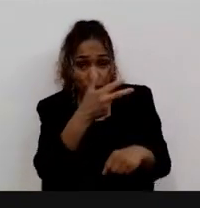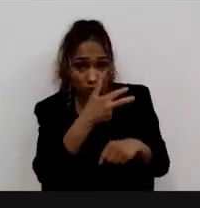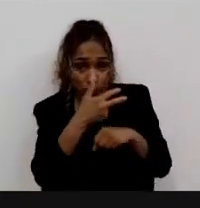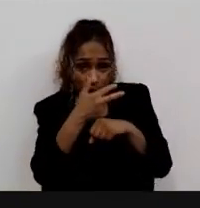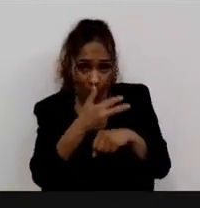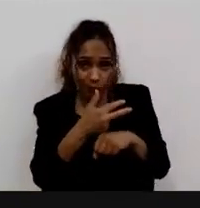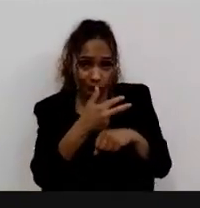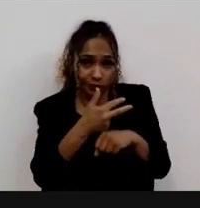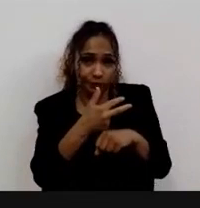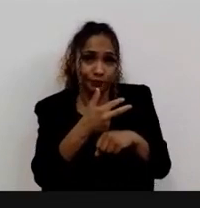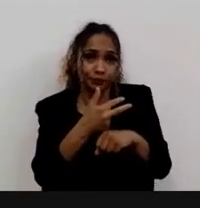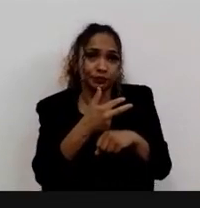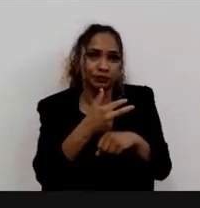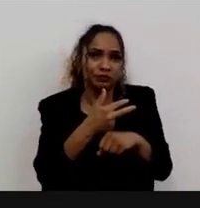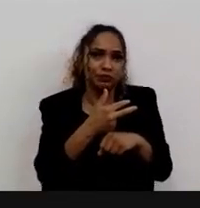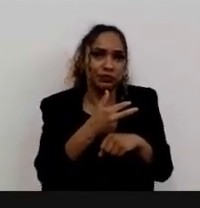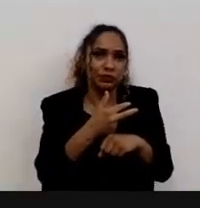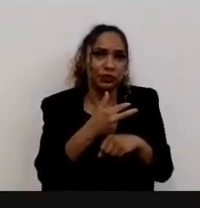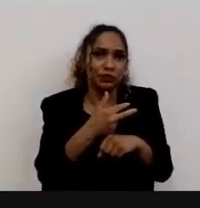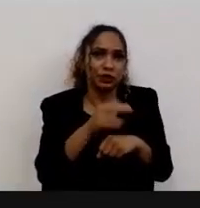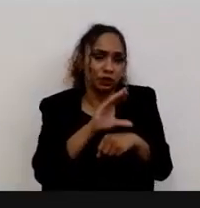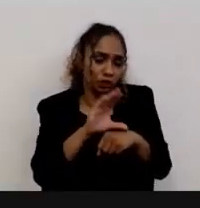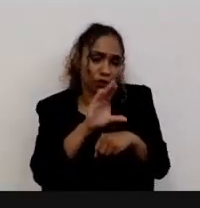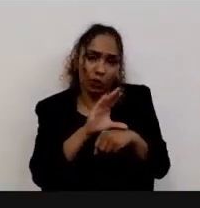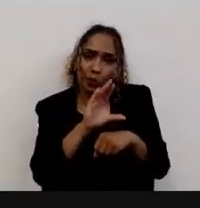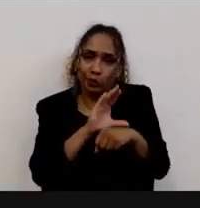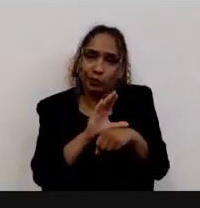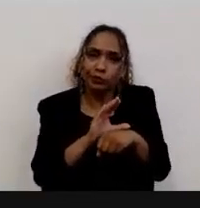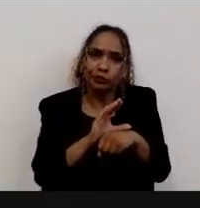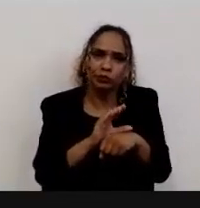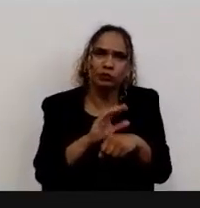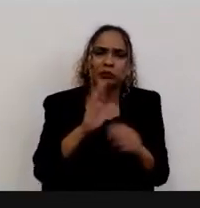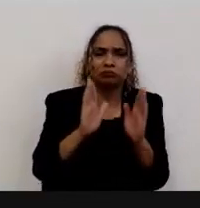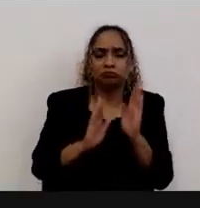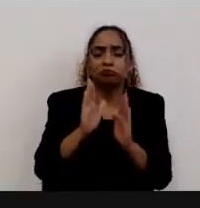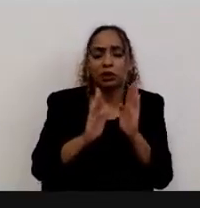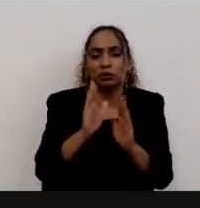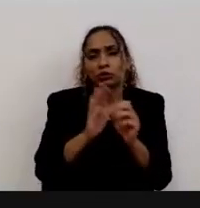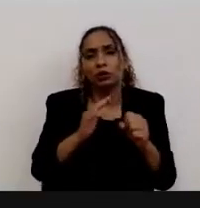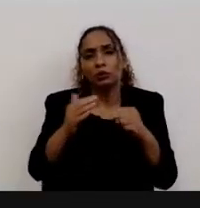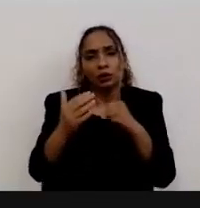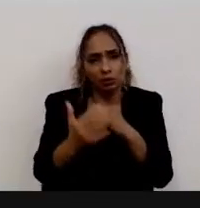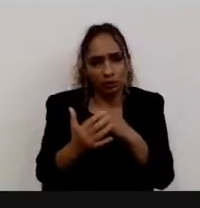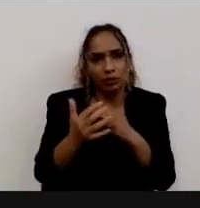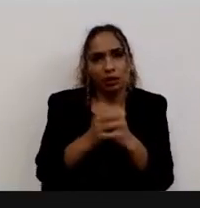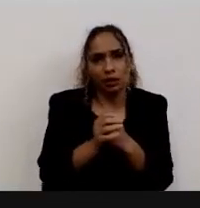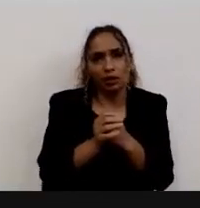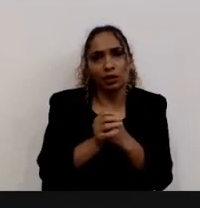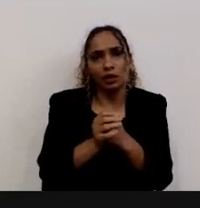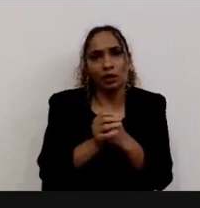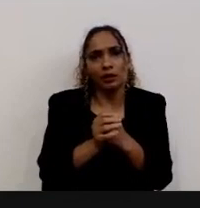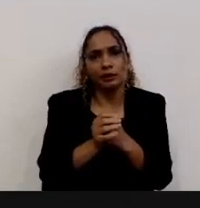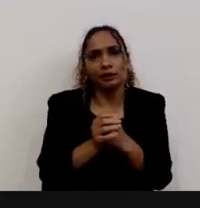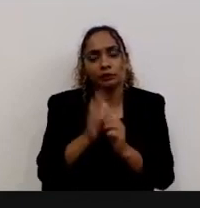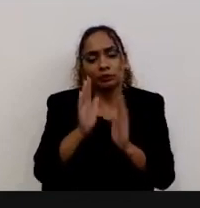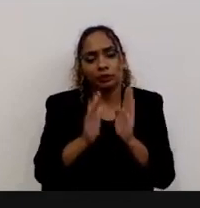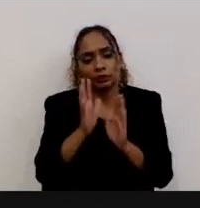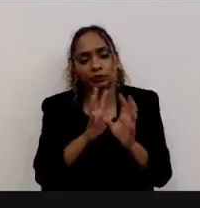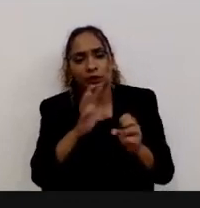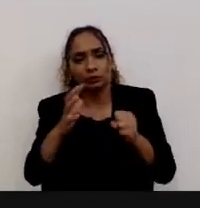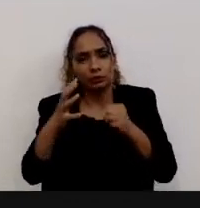né? Não sei se foi durante a pandemia, não estou lembrando agora. Foi durante a pandemia, né, Nilson? Demos esse curso durante a pandemia, um